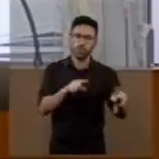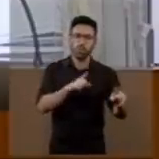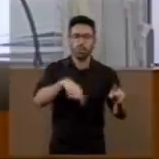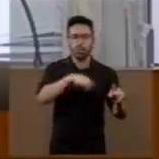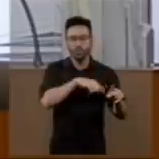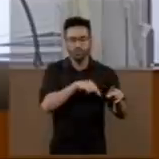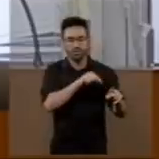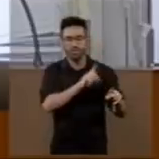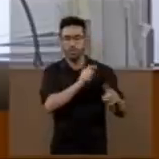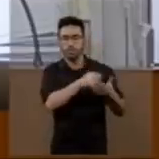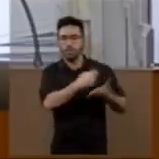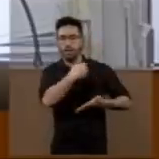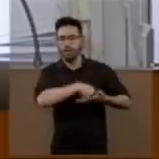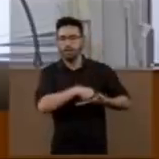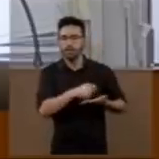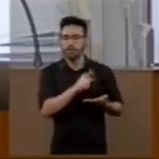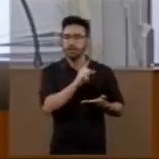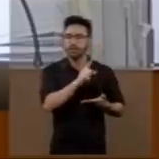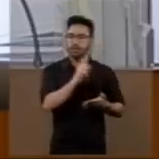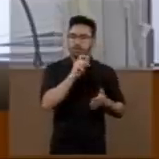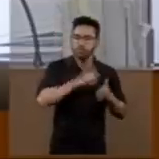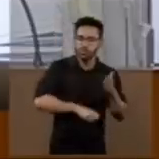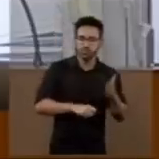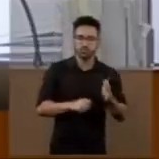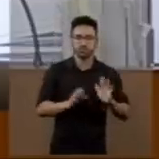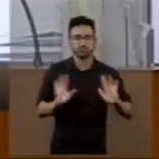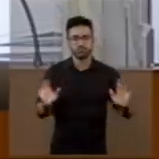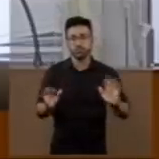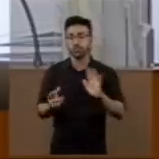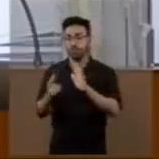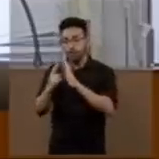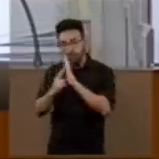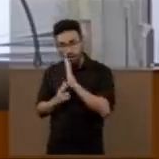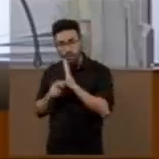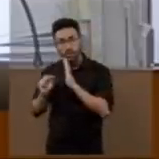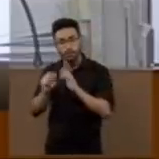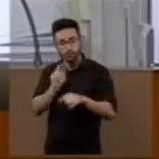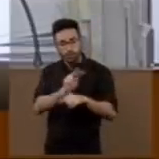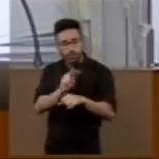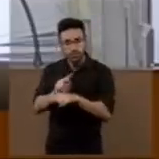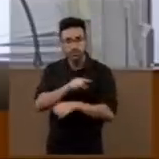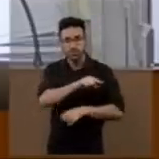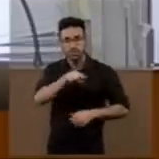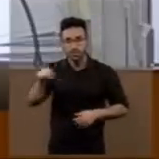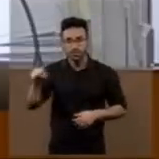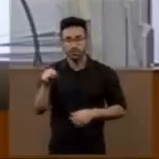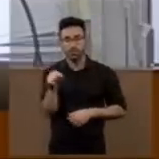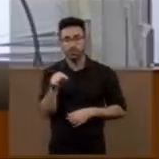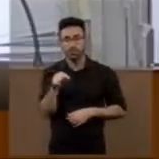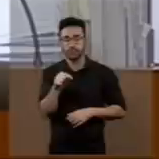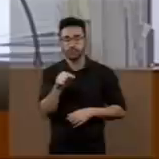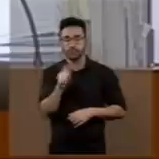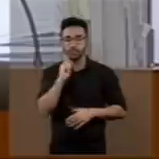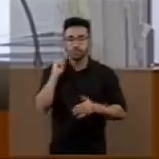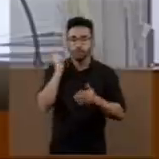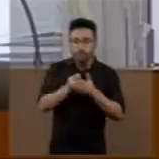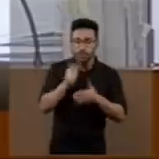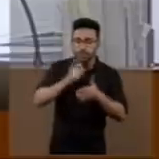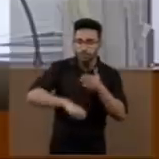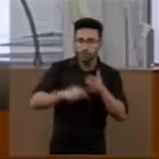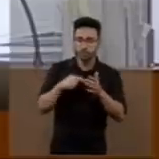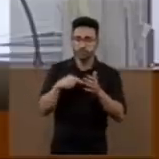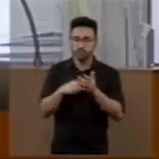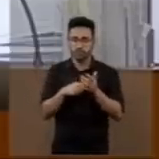inadimplemento. Para ser válida, deve se apresentar como um mecanismo de proteção contra a resistência obstinada e infundada ao pagamento de